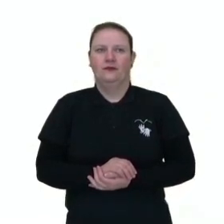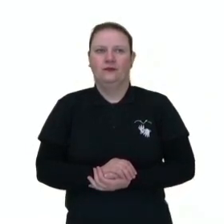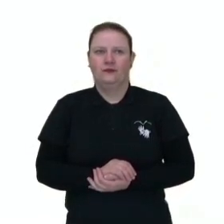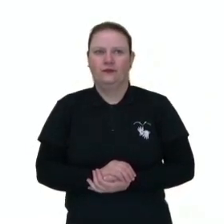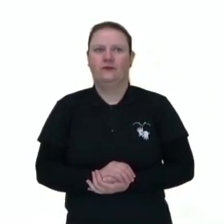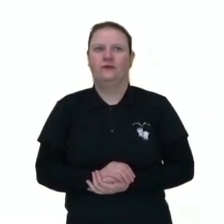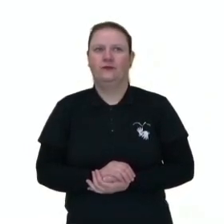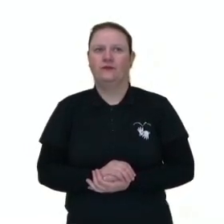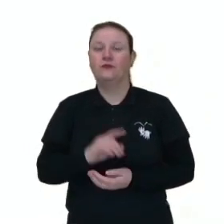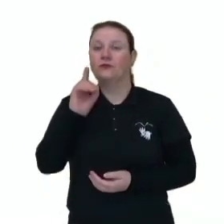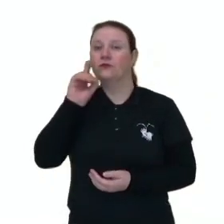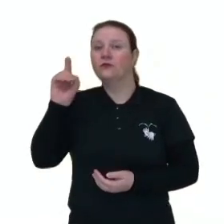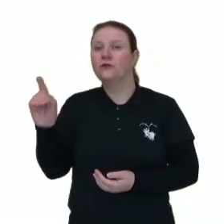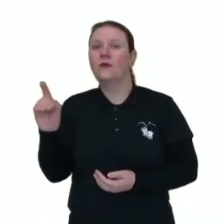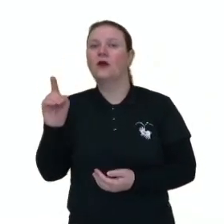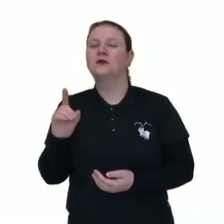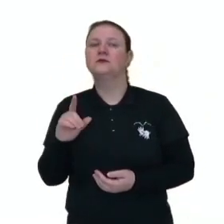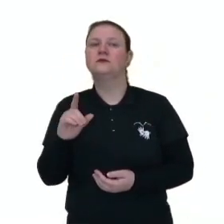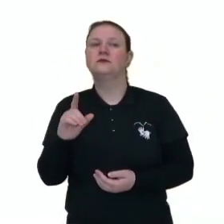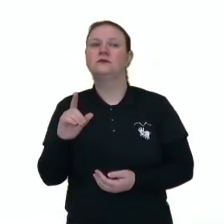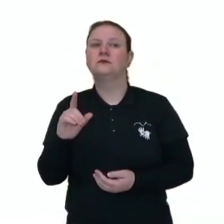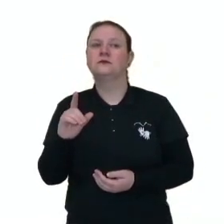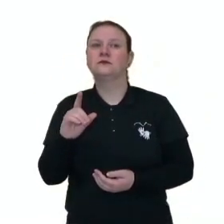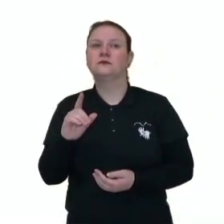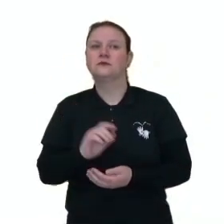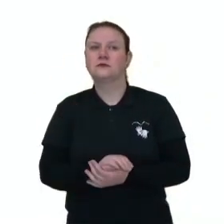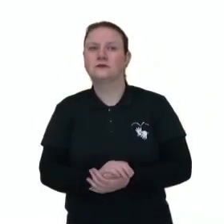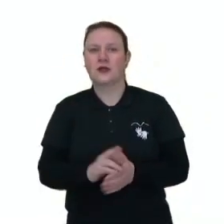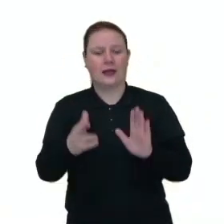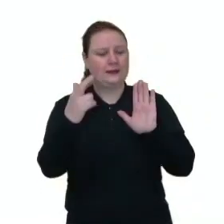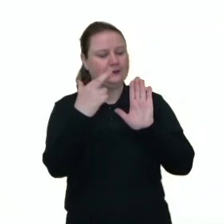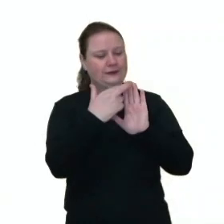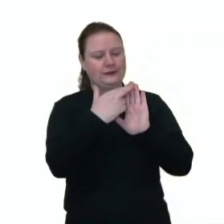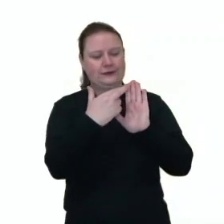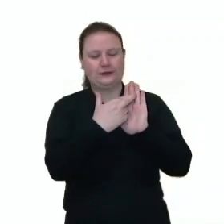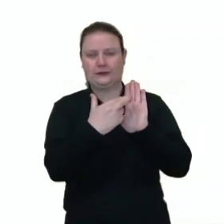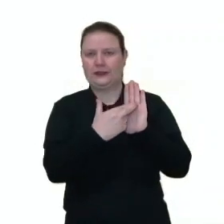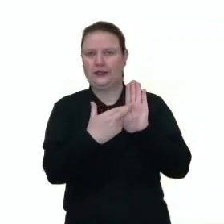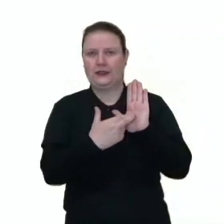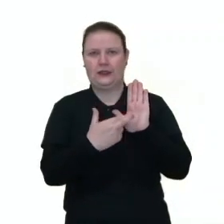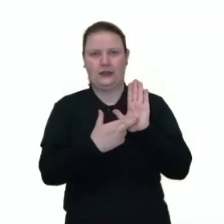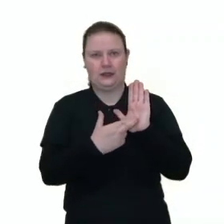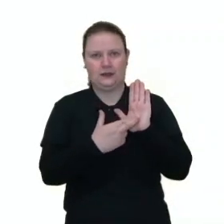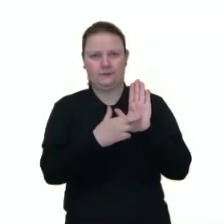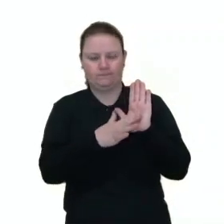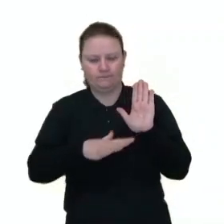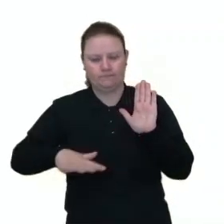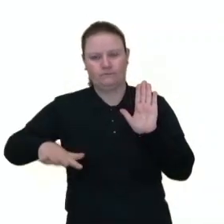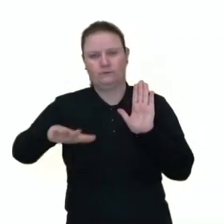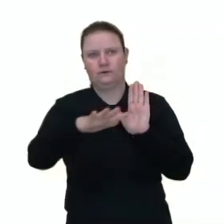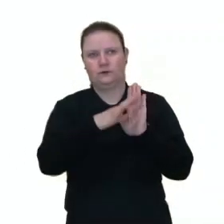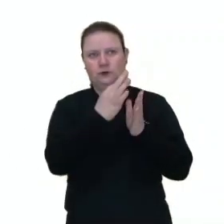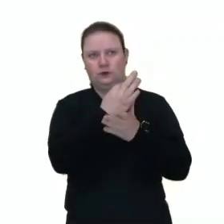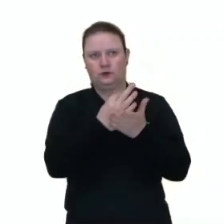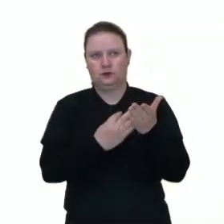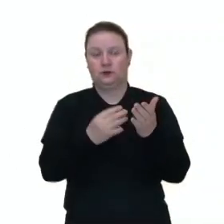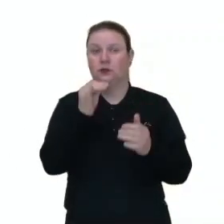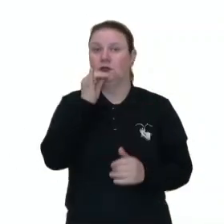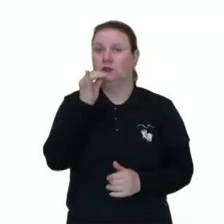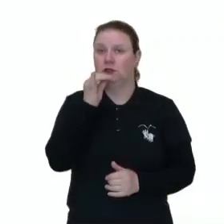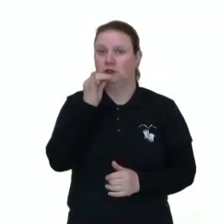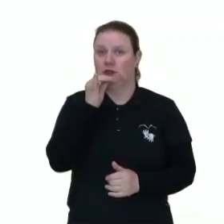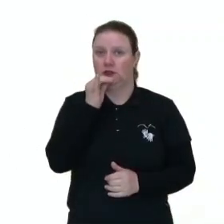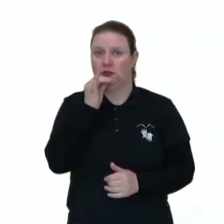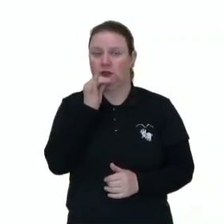quando o sujeito estiver no plural, o verbo também estará, então, na forma plural. Olha lá um exemplo de